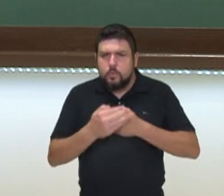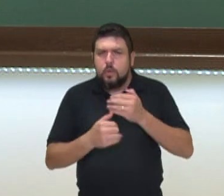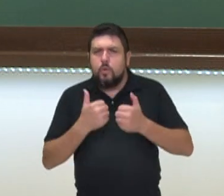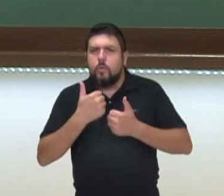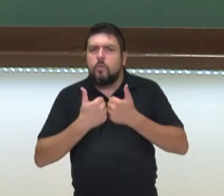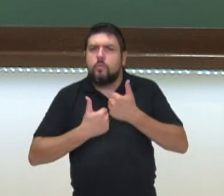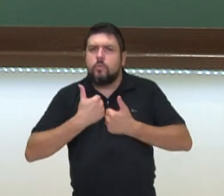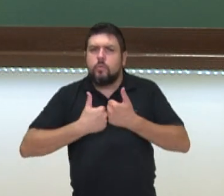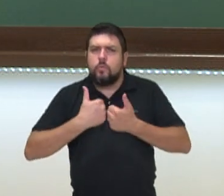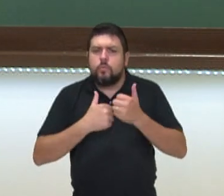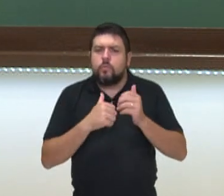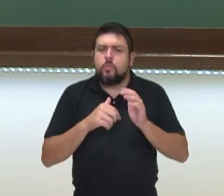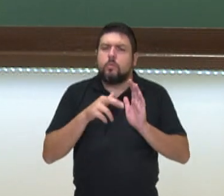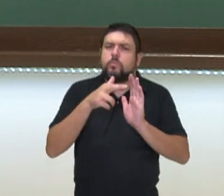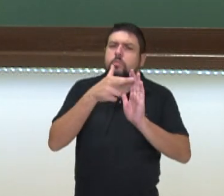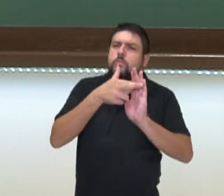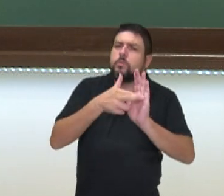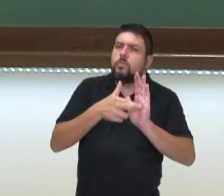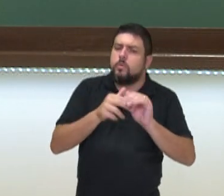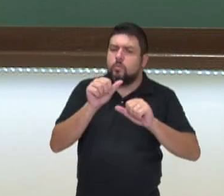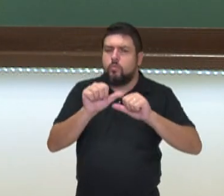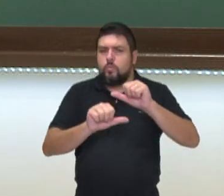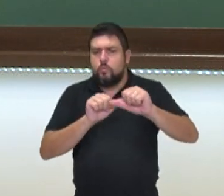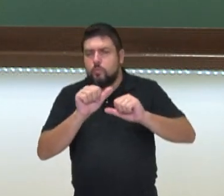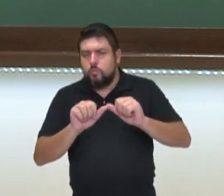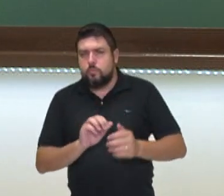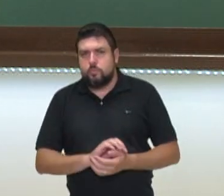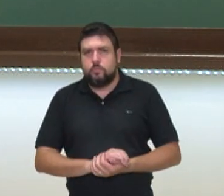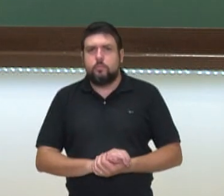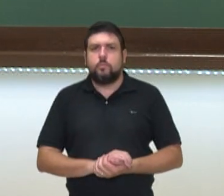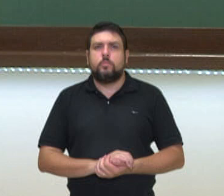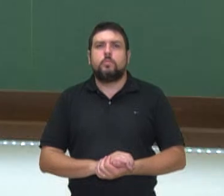para vocês, né? Que era um esporte de elite.